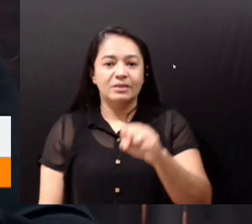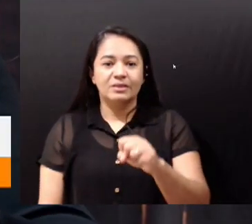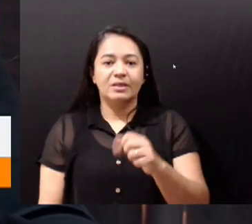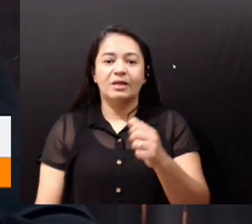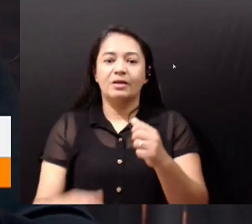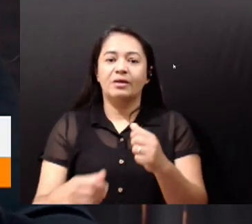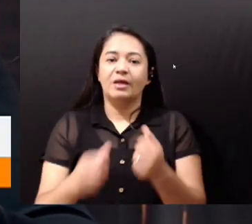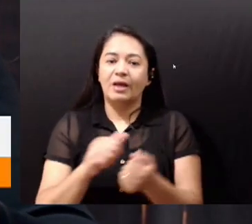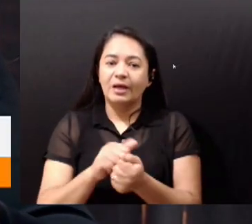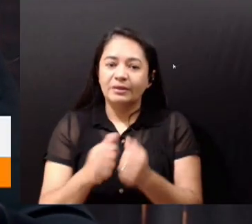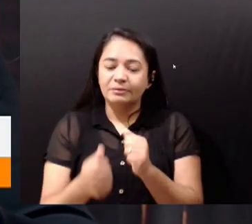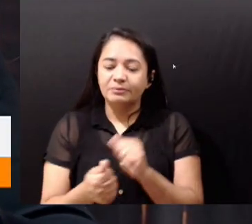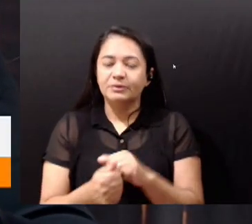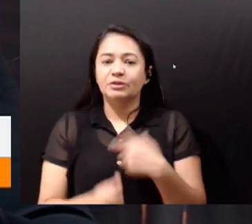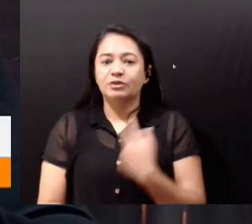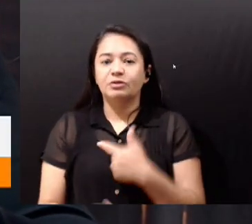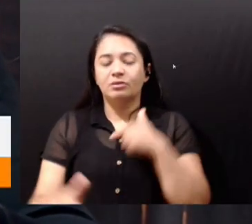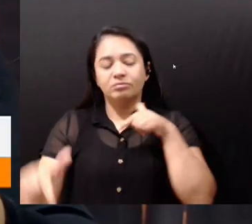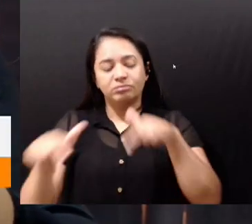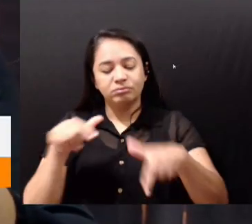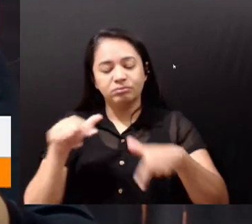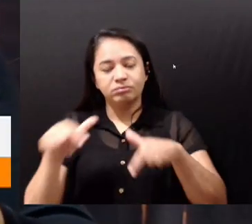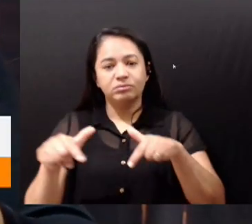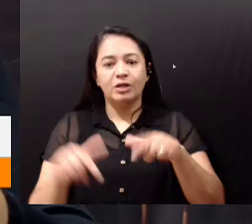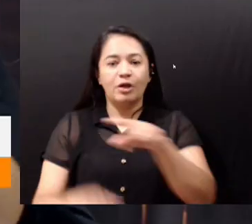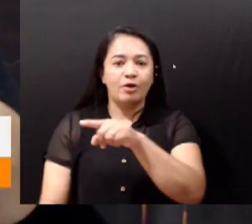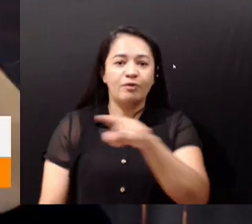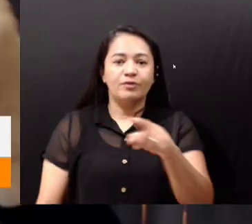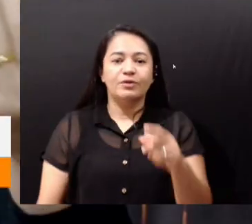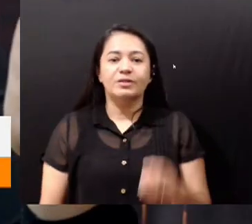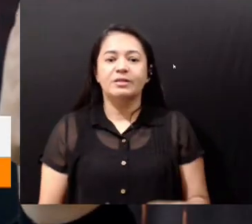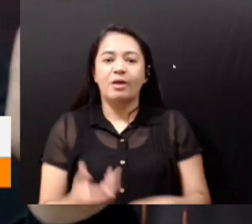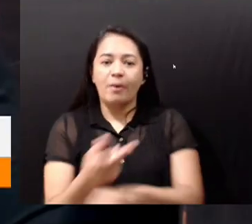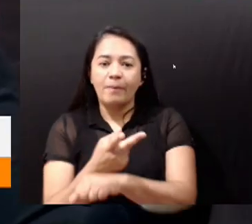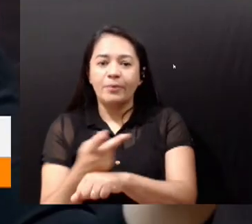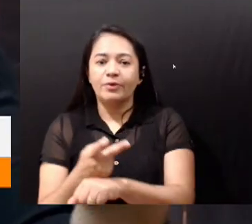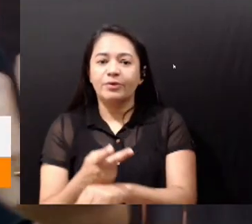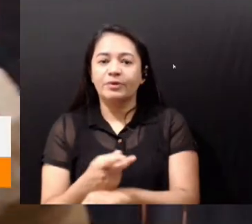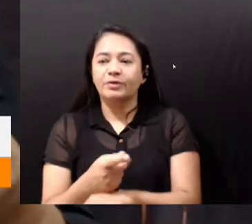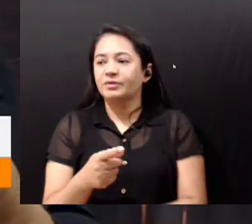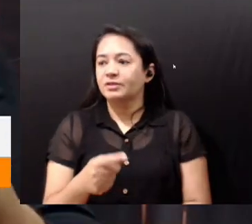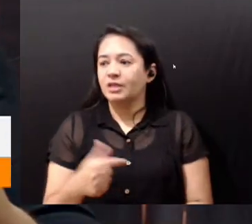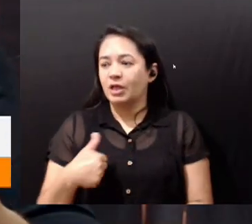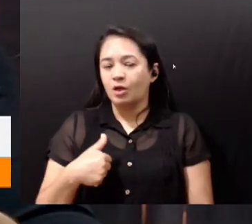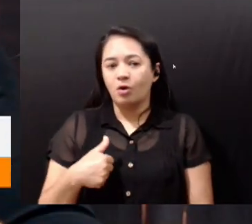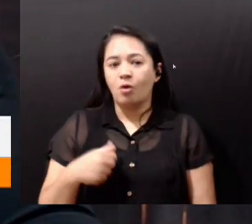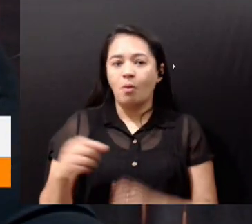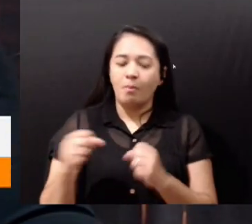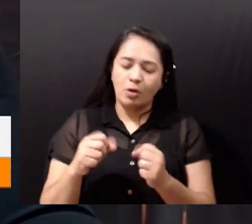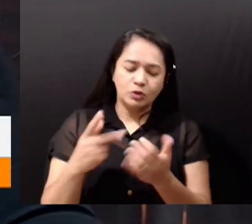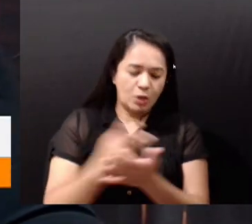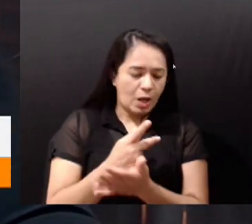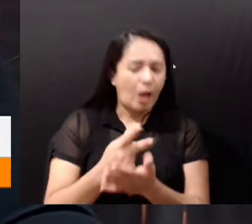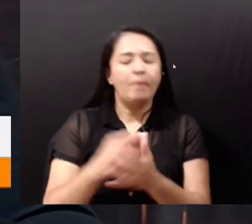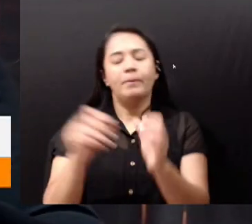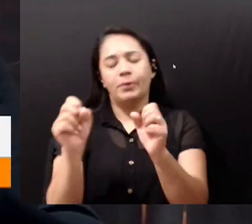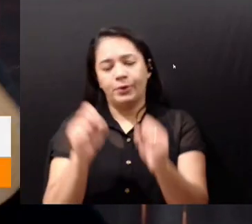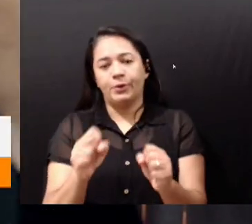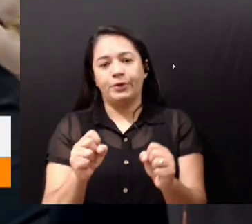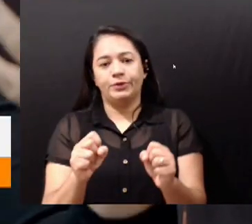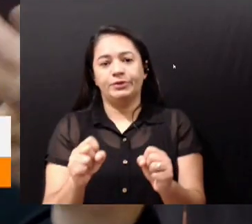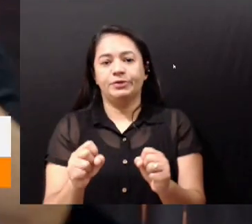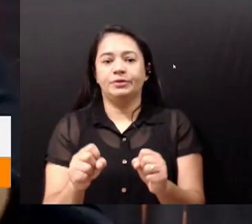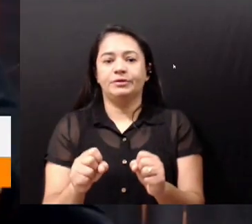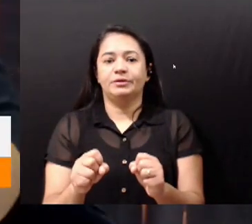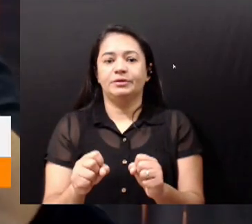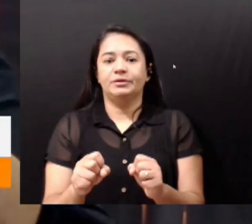gente se trabalhar e de você querer buscar, e aí você vai saber, não, posso errar, posso não cumprir, mas